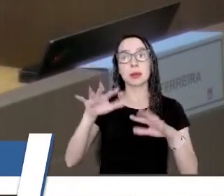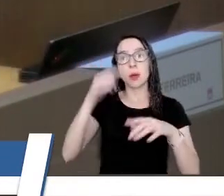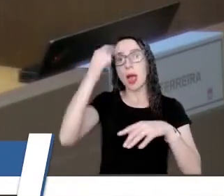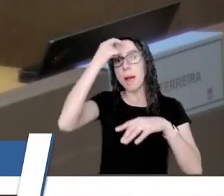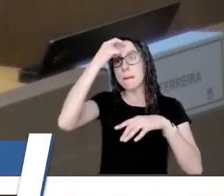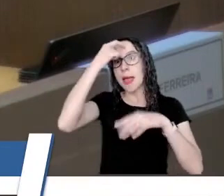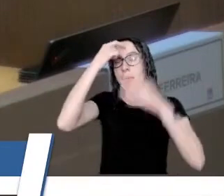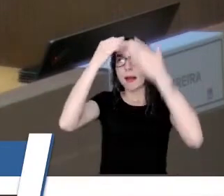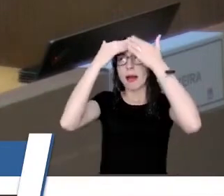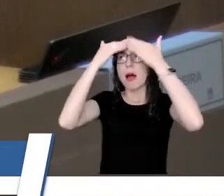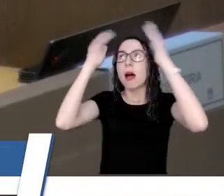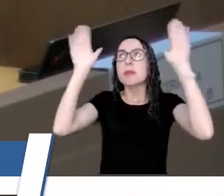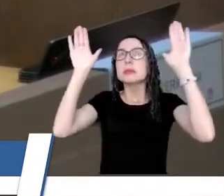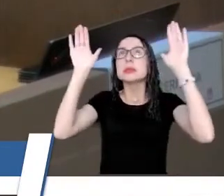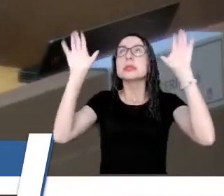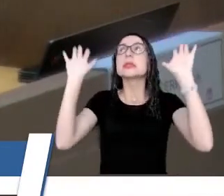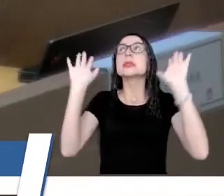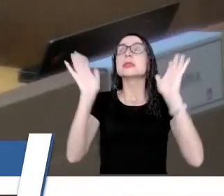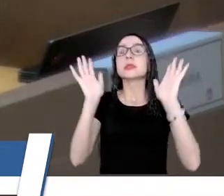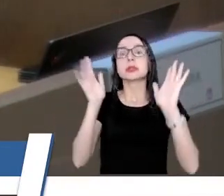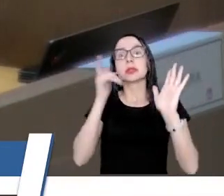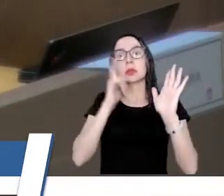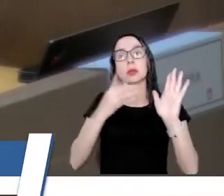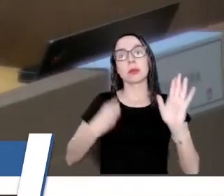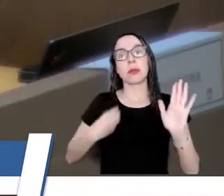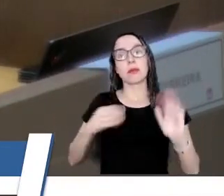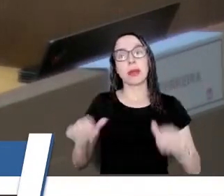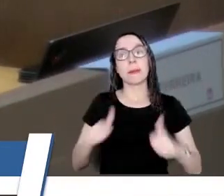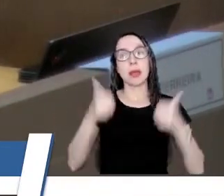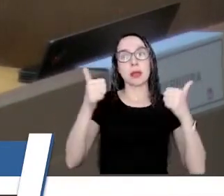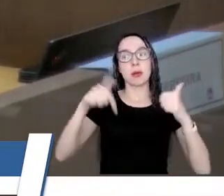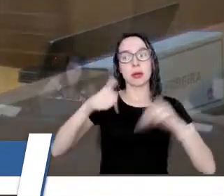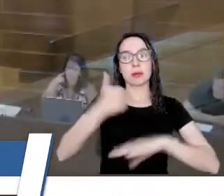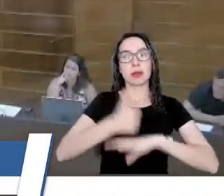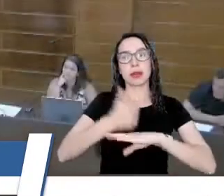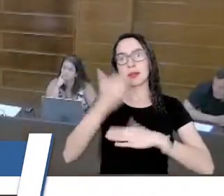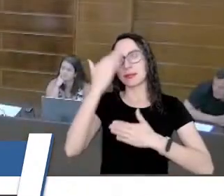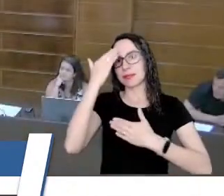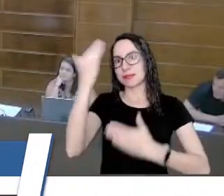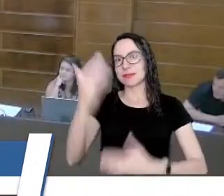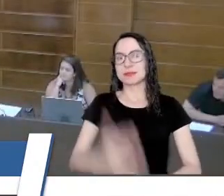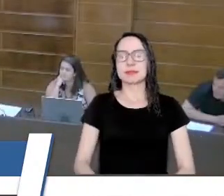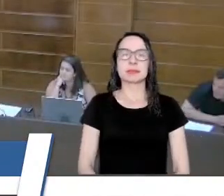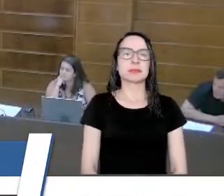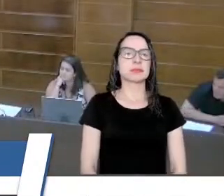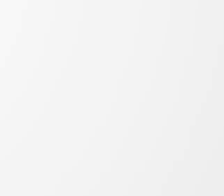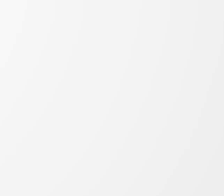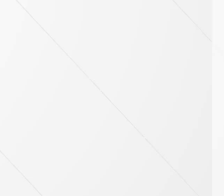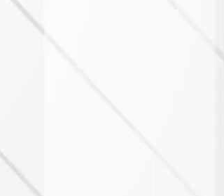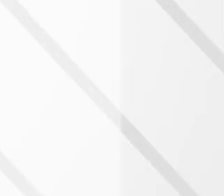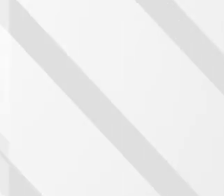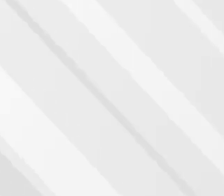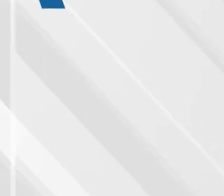governantes aí, para que a gente tenha uma vida melhor na nossa Franca. Obrigado, excelência. Com a palavra, o plenário.